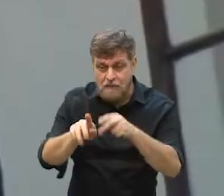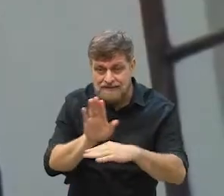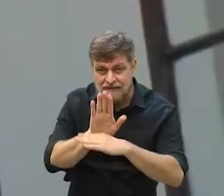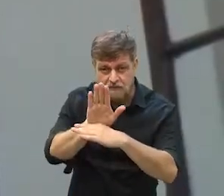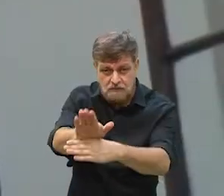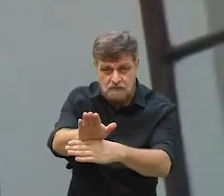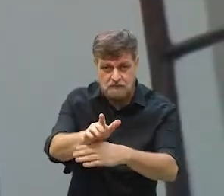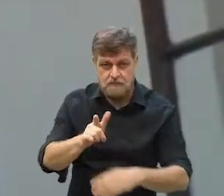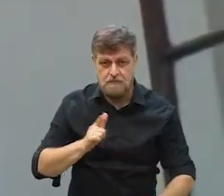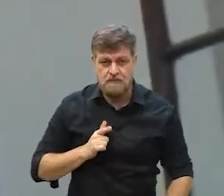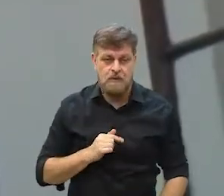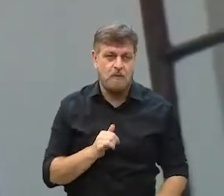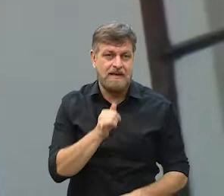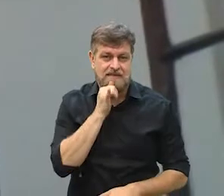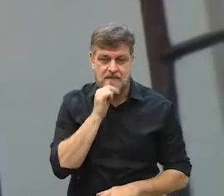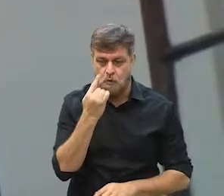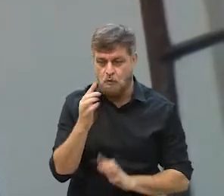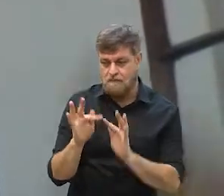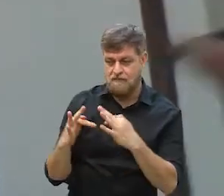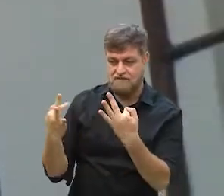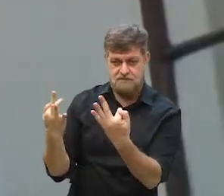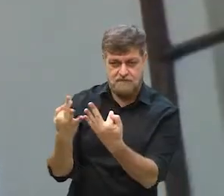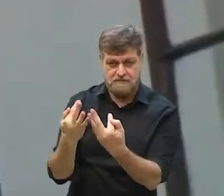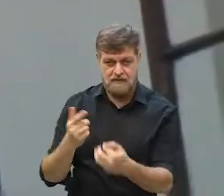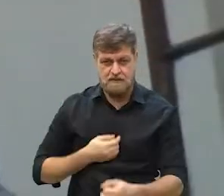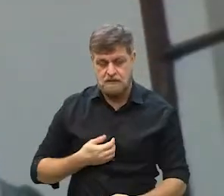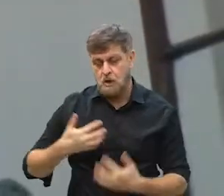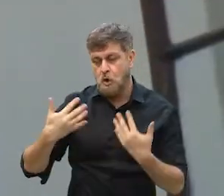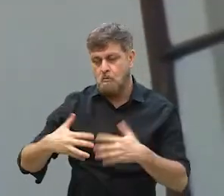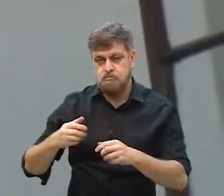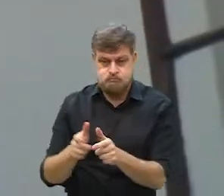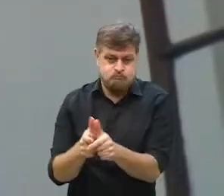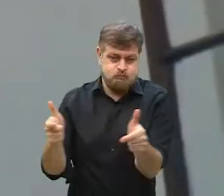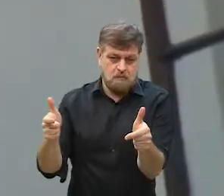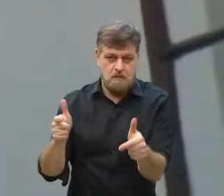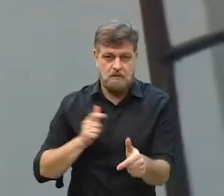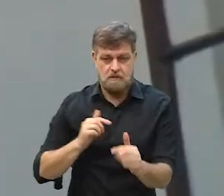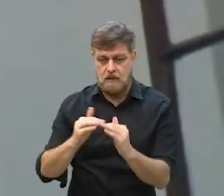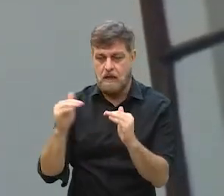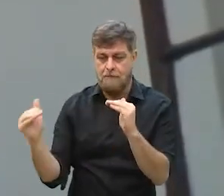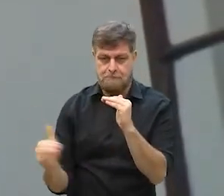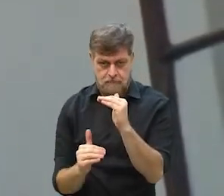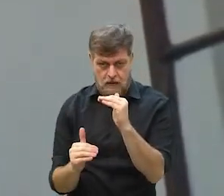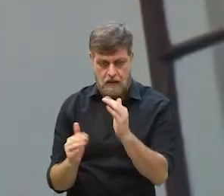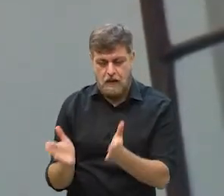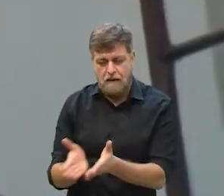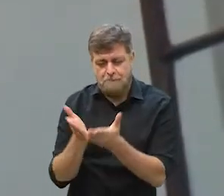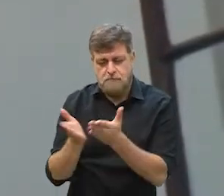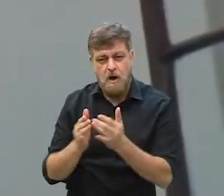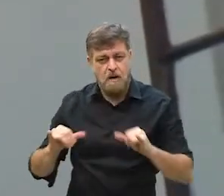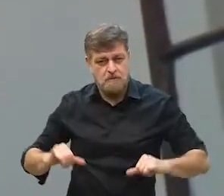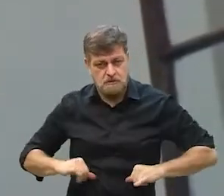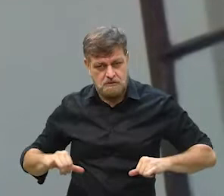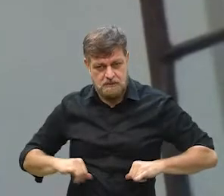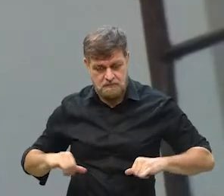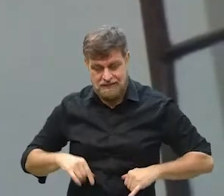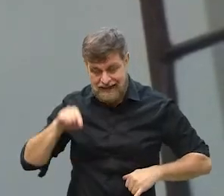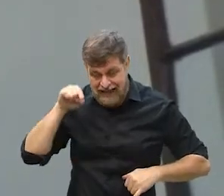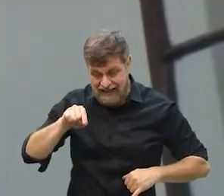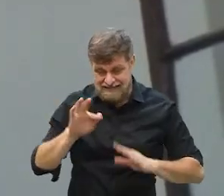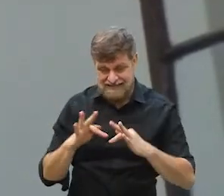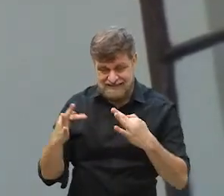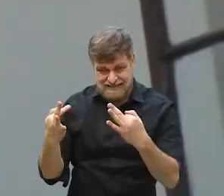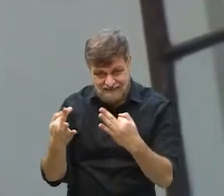eu mapeio uma família, algumas famílias, milhares de famílias, em situação de vulnerabilidade. As famílias que estão em